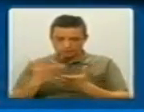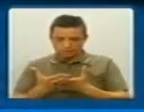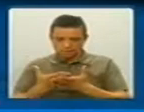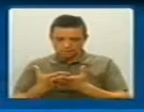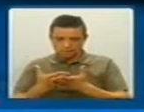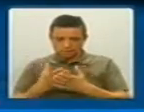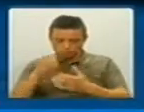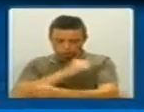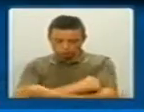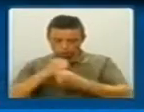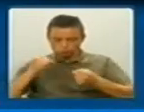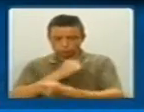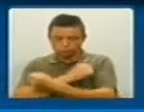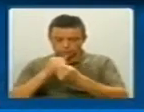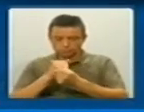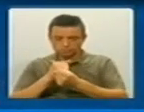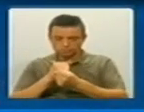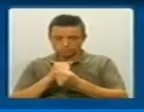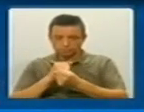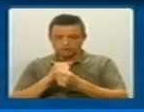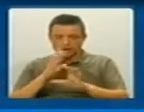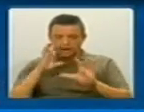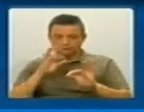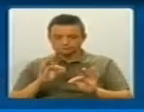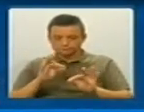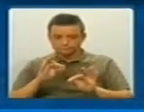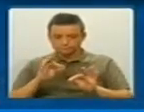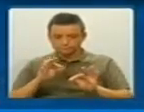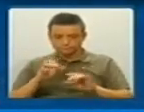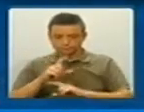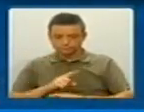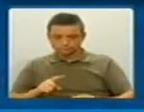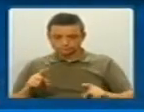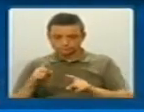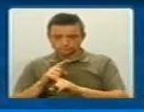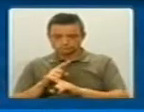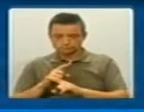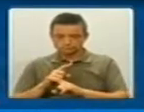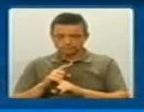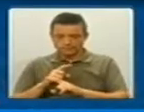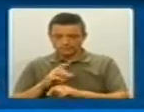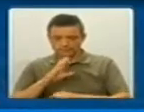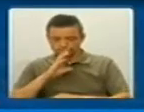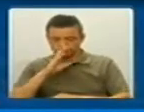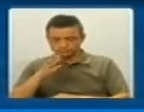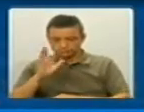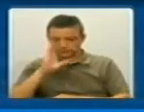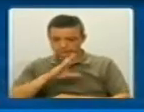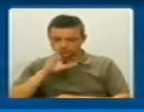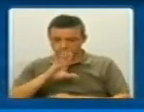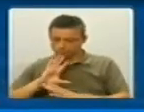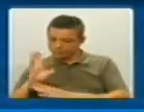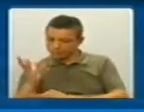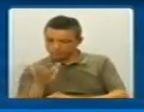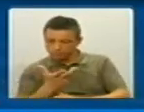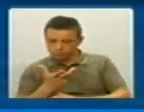supernovas, estas explosões de raios gama, se calhar não sairiam muito longe das suas maternidades. E, portanto, se calhar estavam envoltas